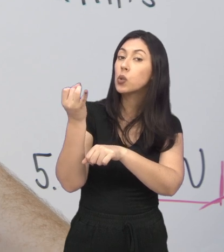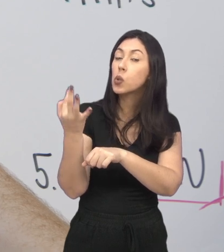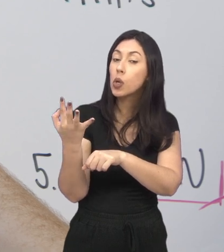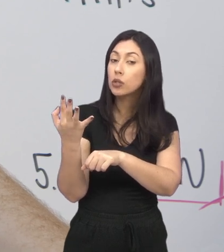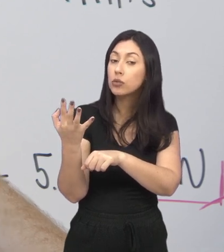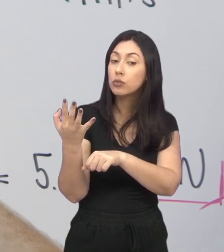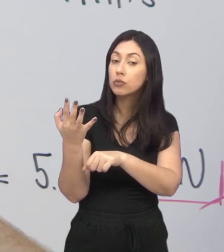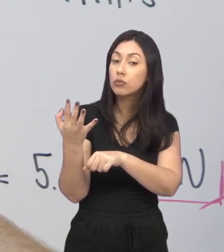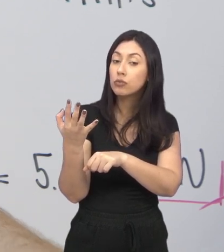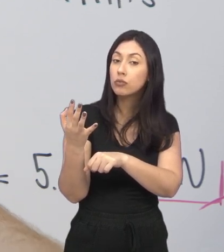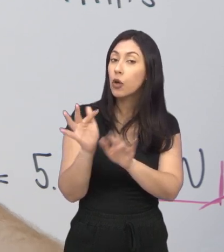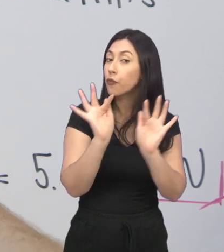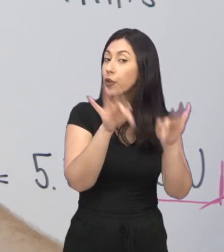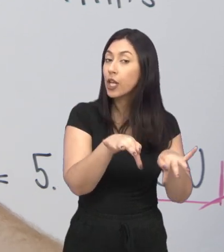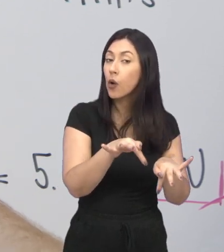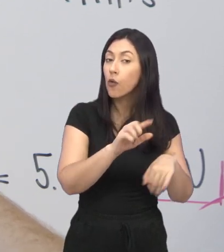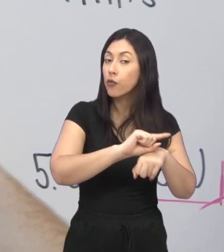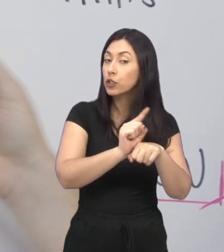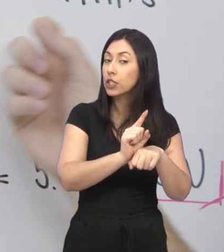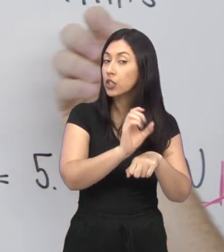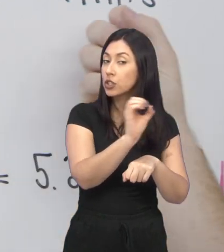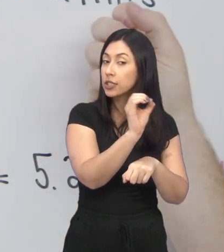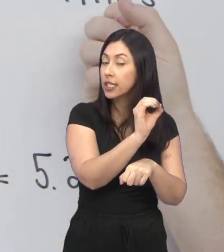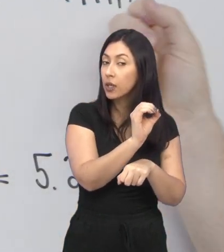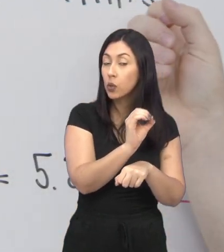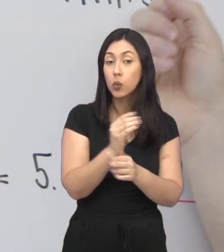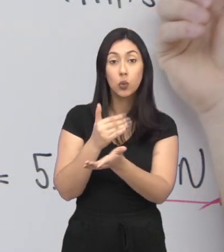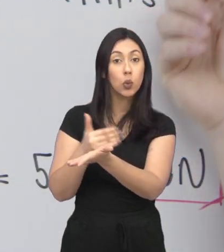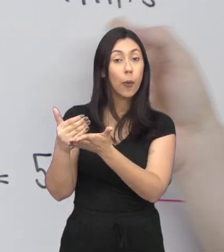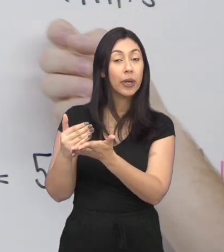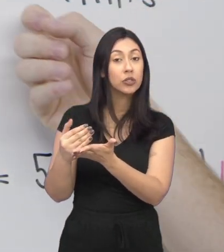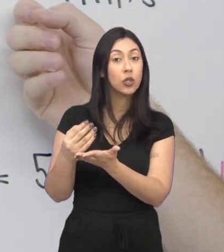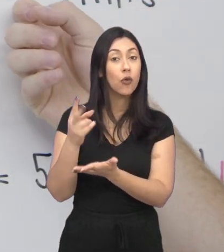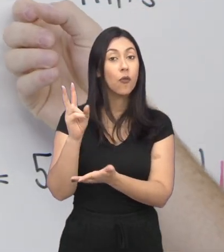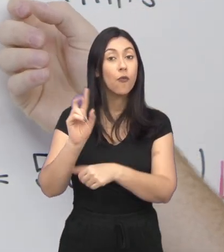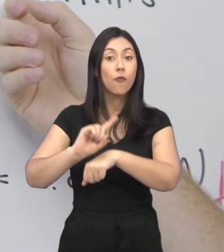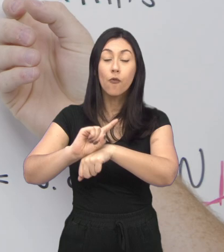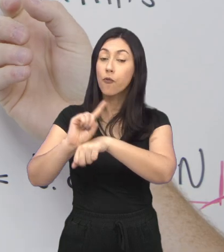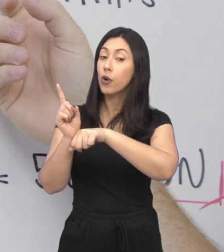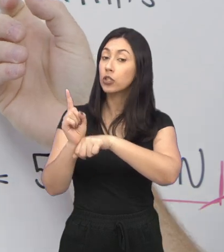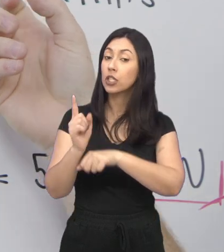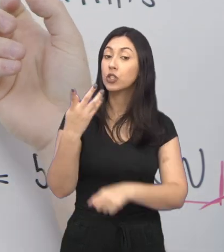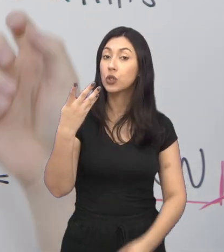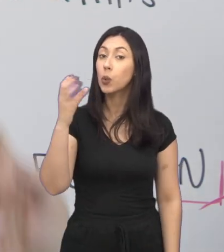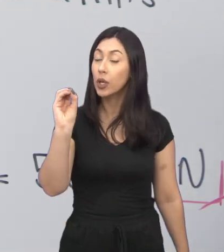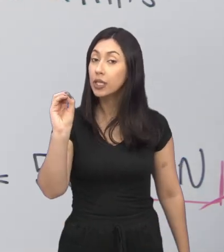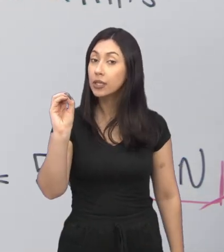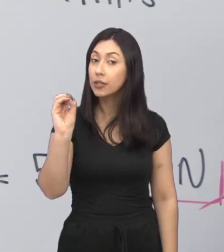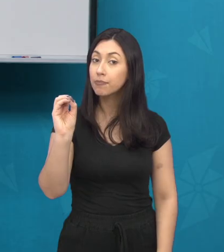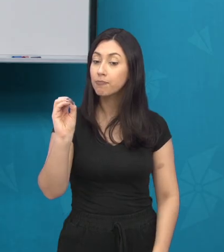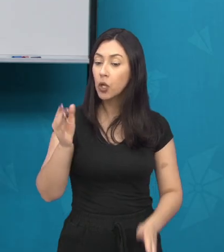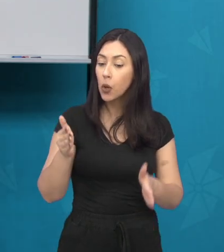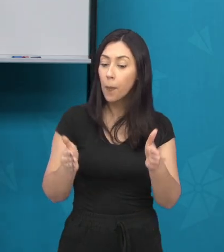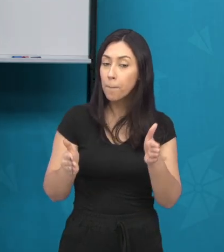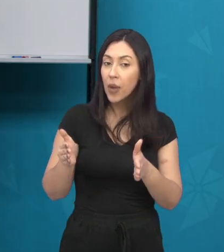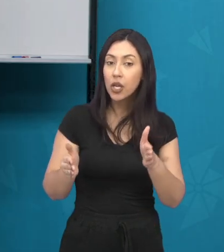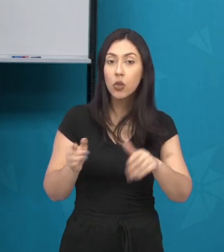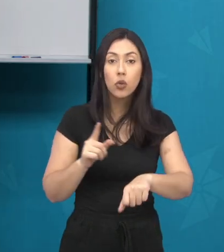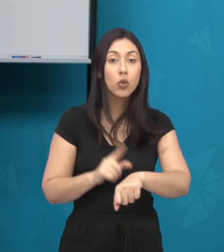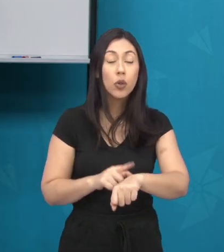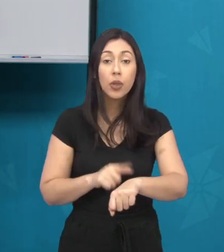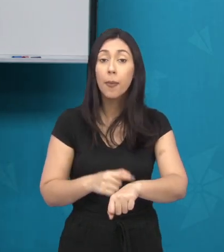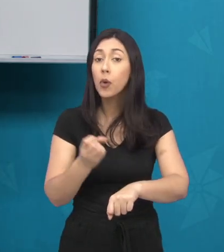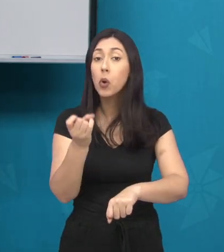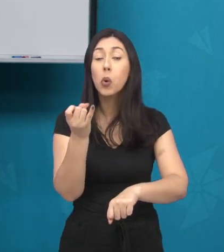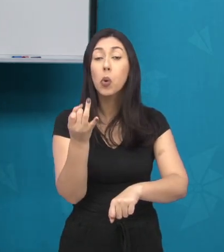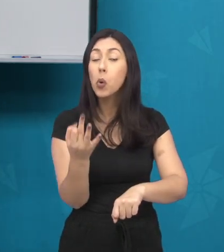inicial 40 20 segundos Eu tenho 20 m/s por que negativo Professor porque a aceleração foi